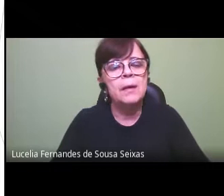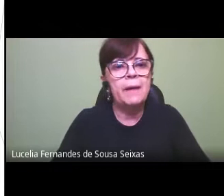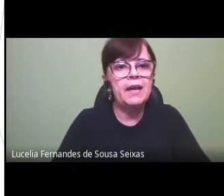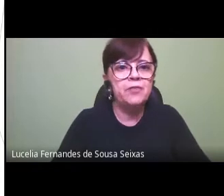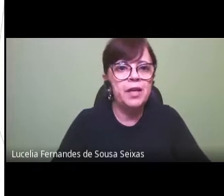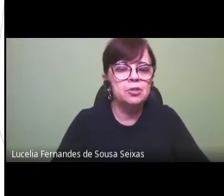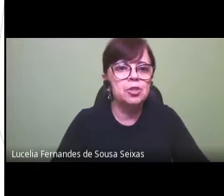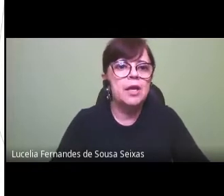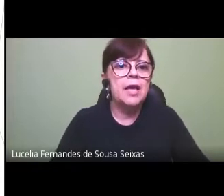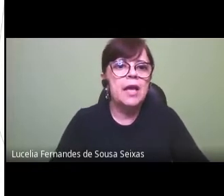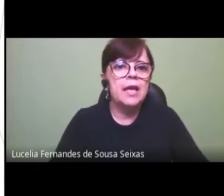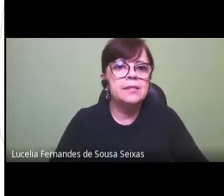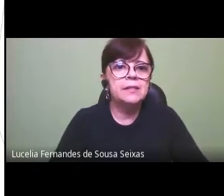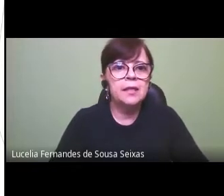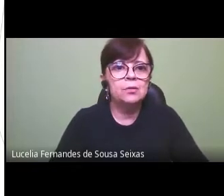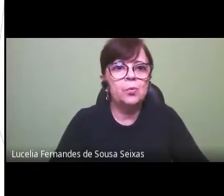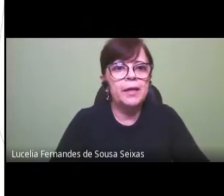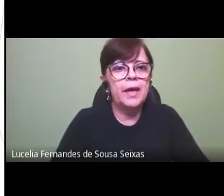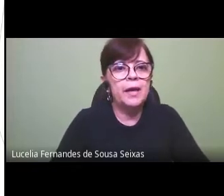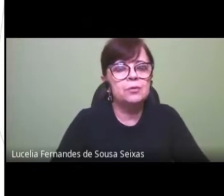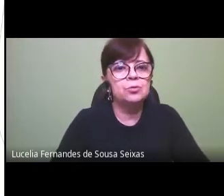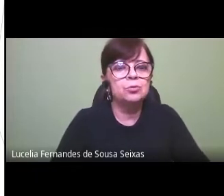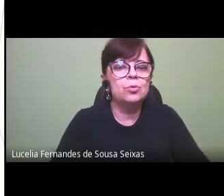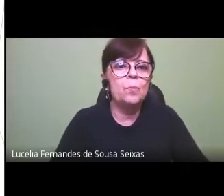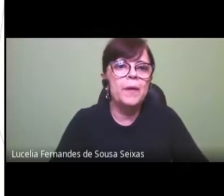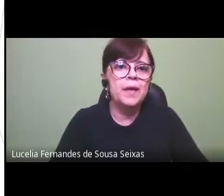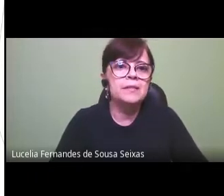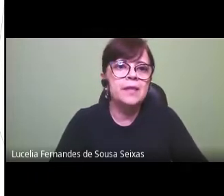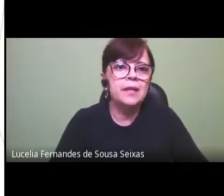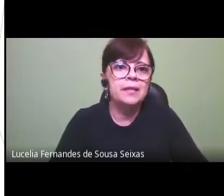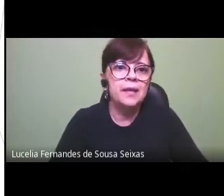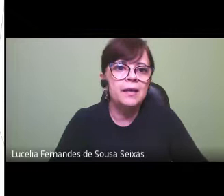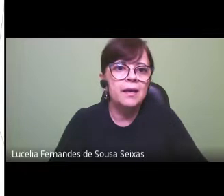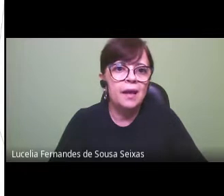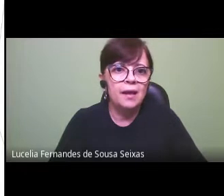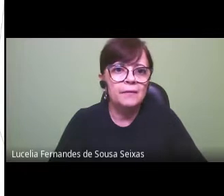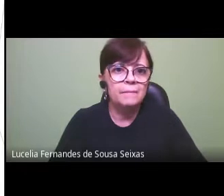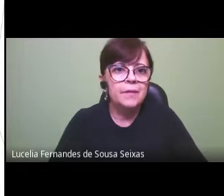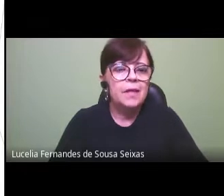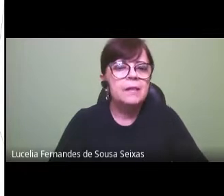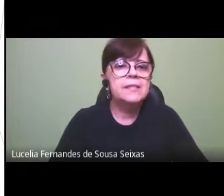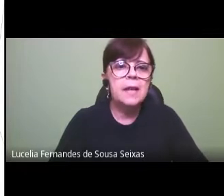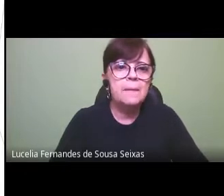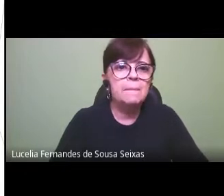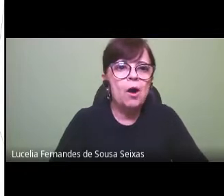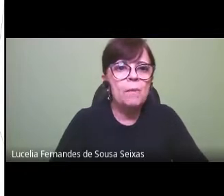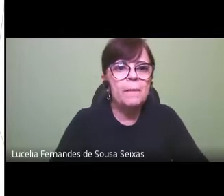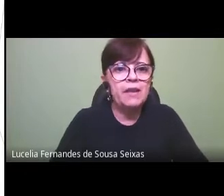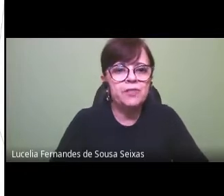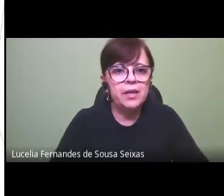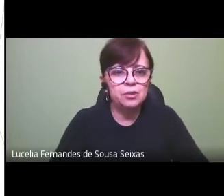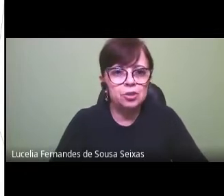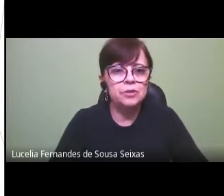mão para frente. Esse dedo, o polegar junto, o B, C, D, E. Sempre a